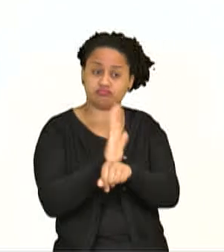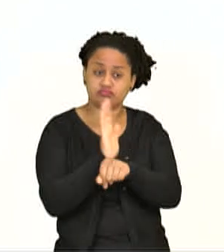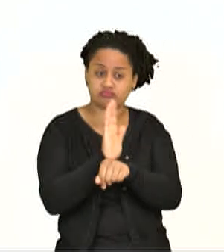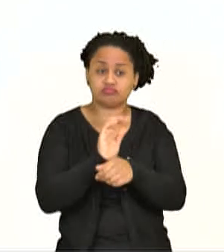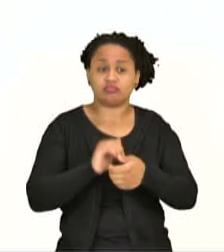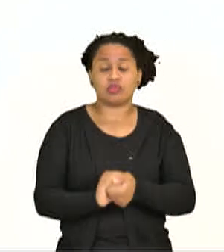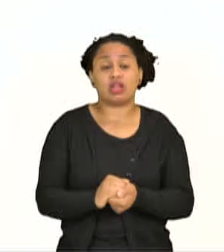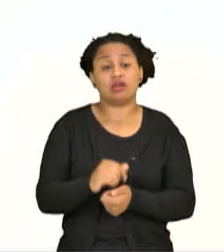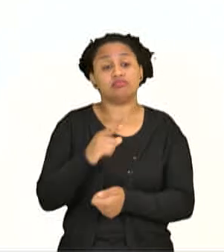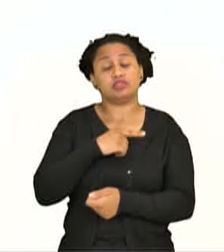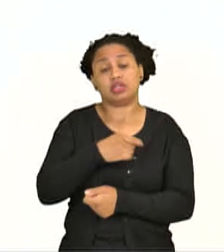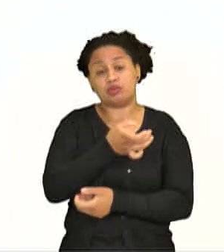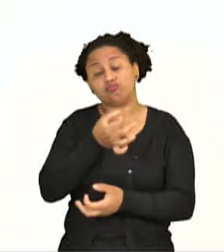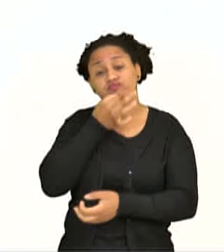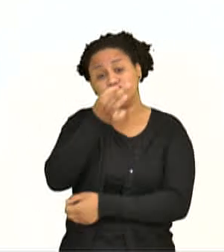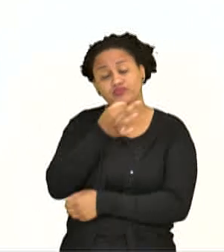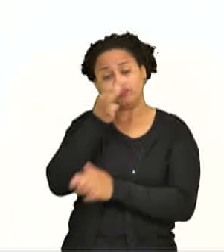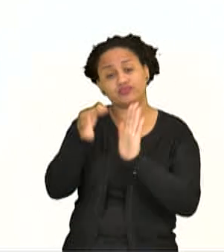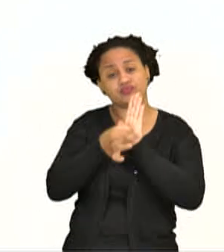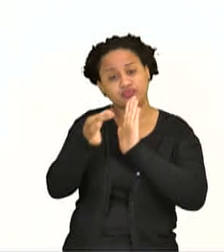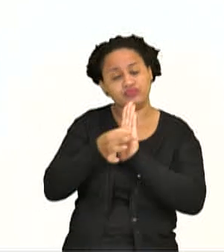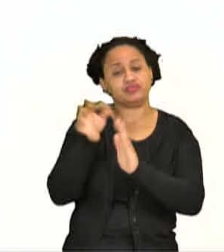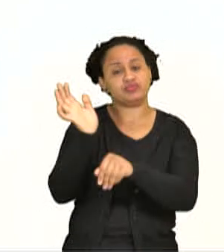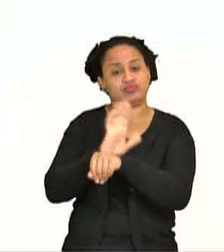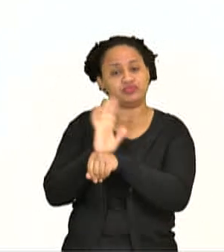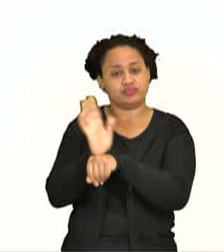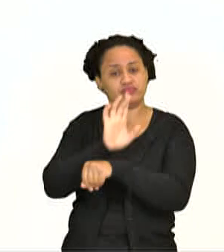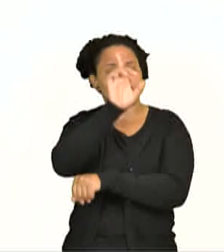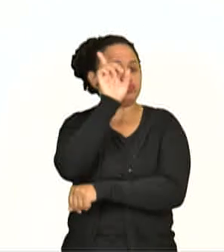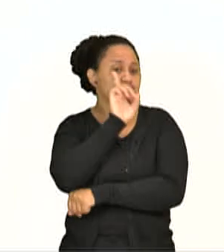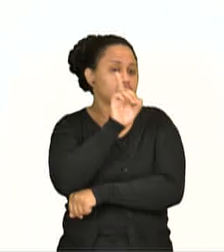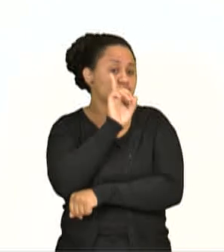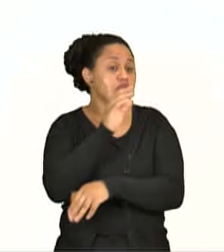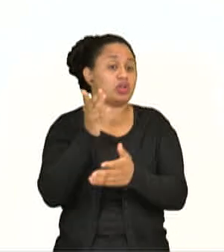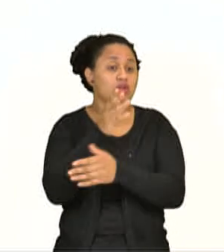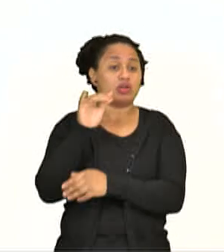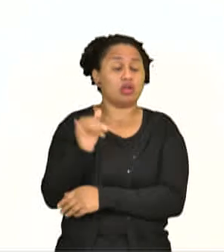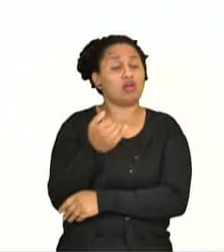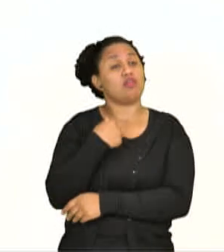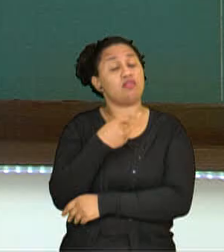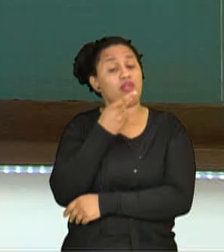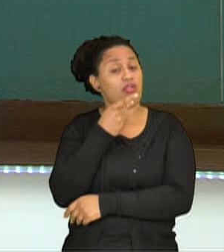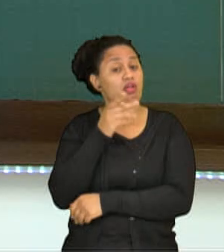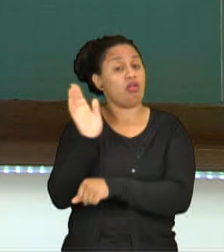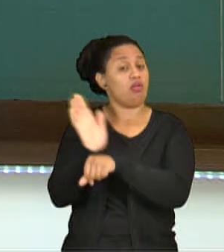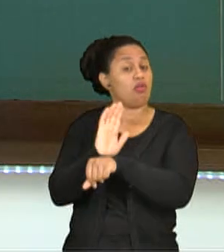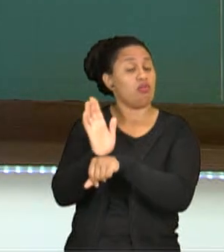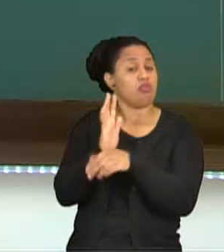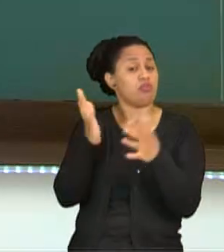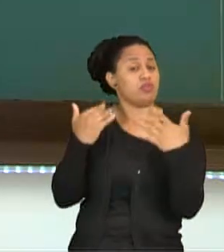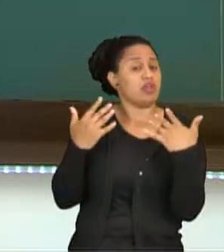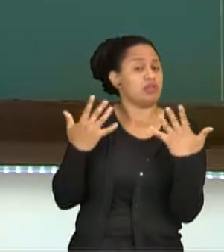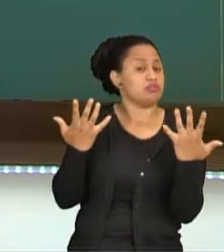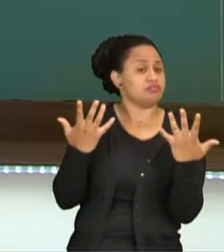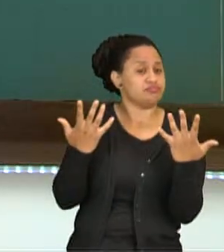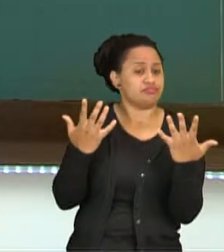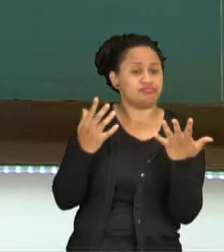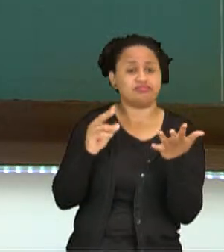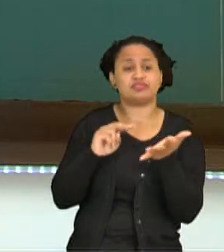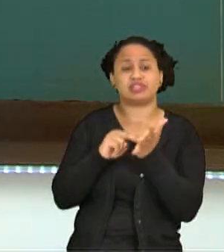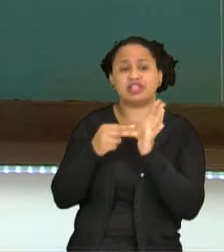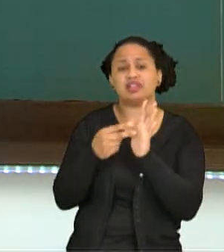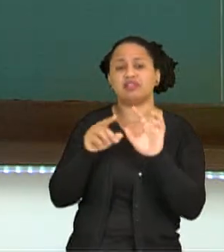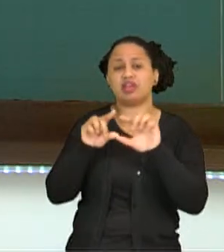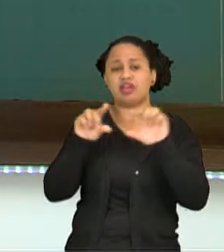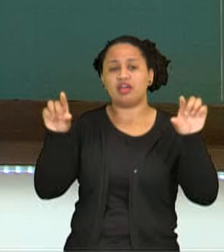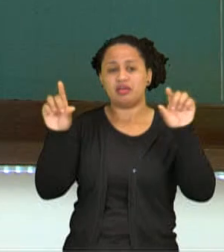dos críticos de cinema americanos que agora curtem O Calor, é um filme de verão. Chavão aqui é uma frase sempre utilizada